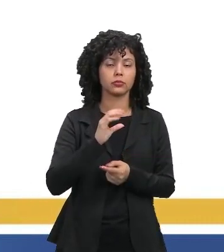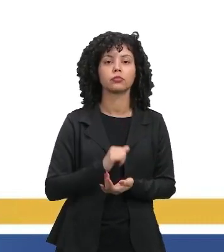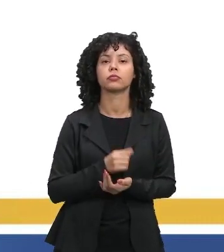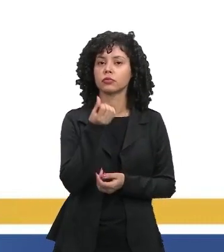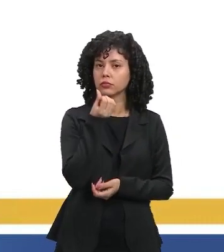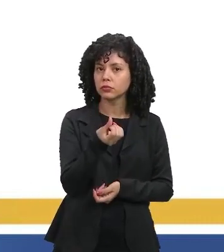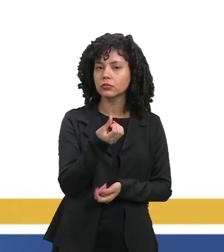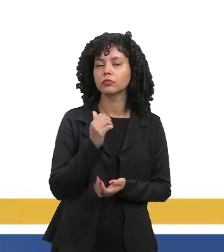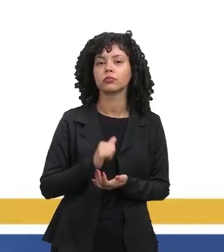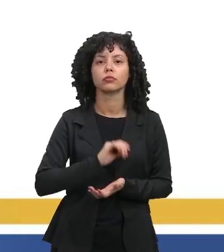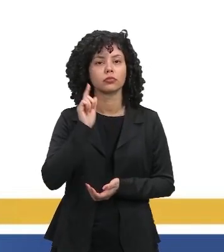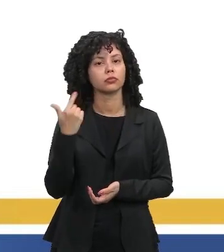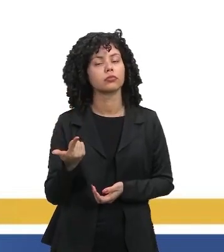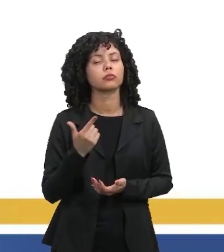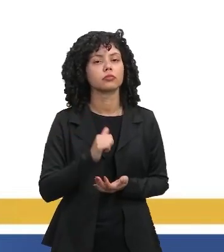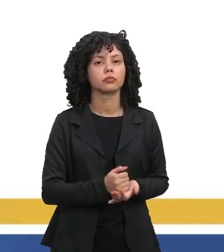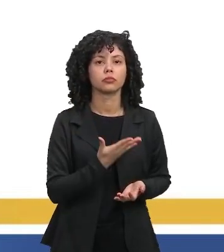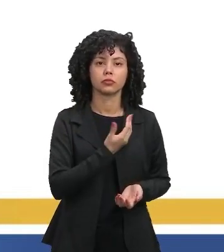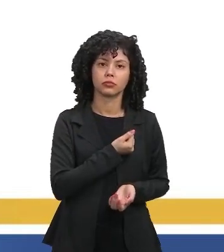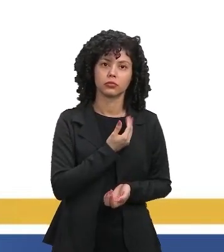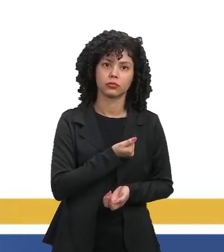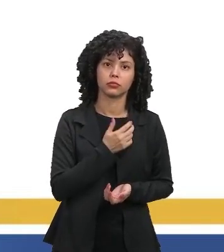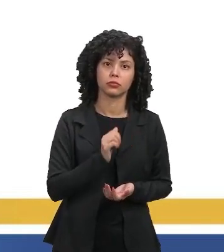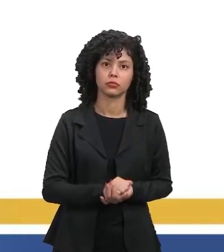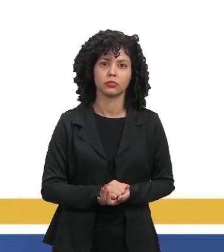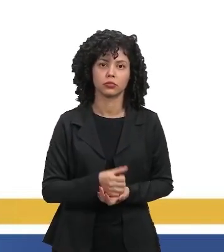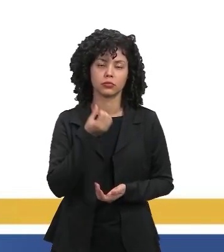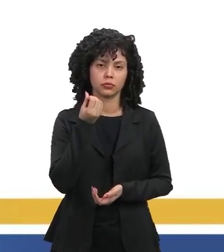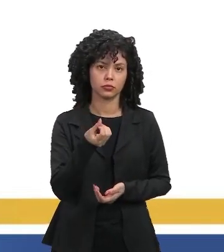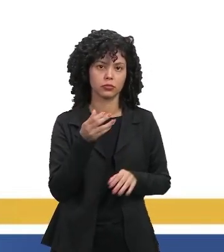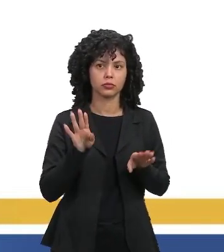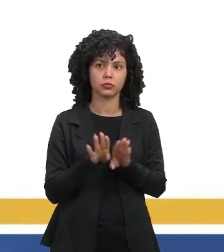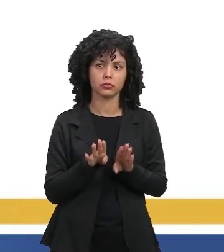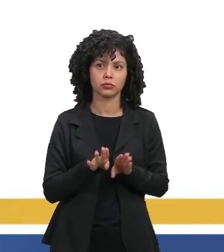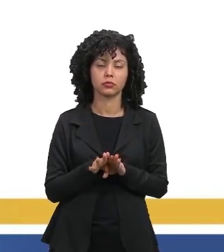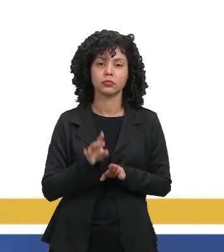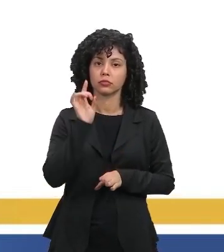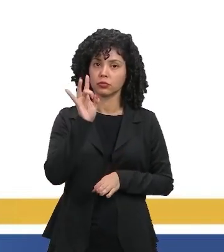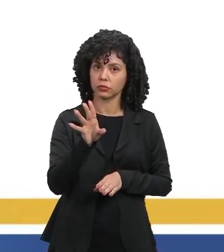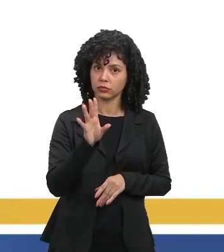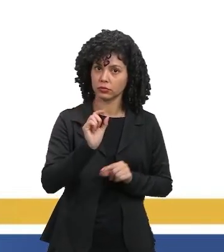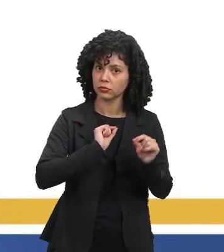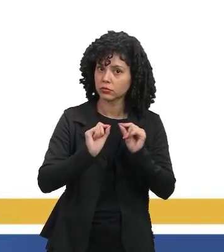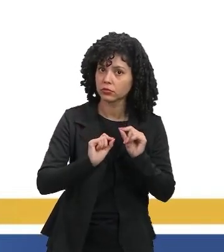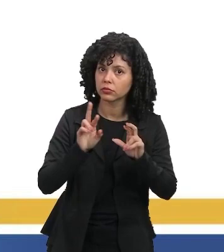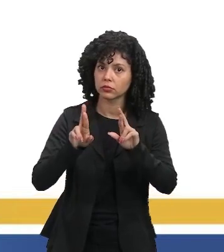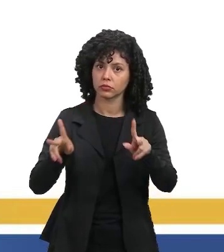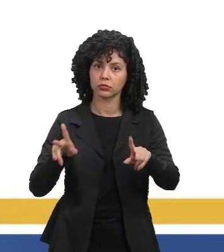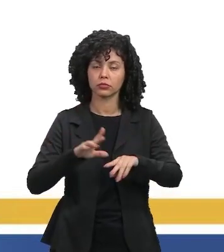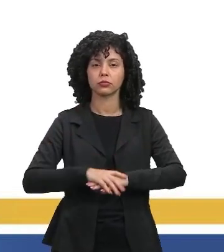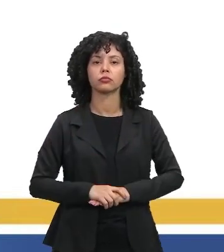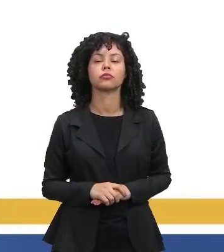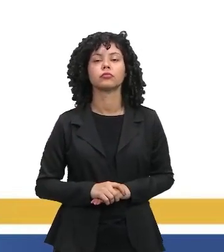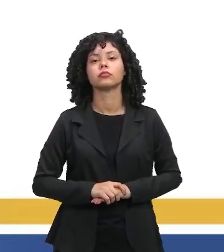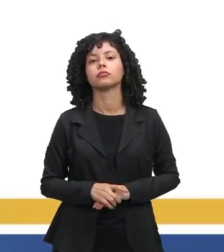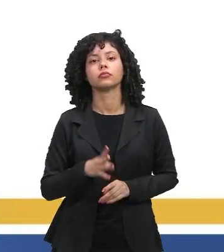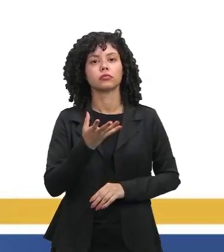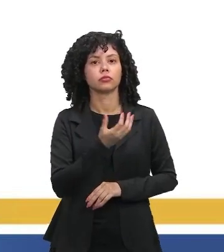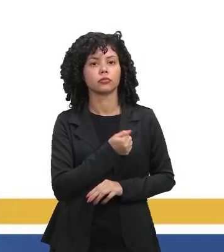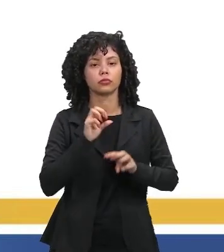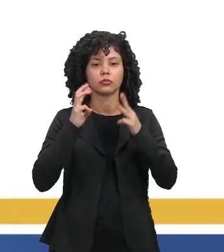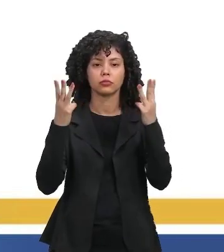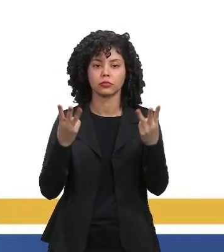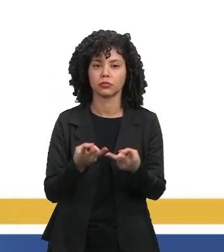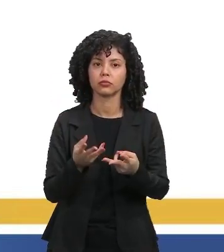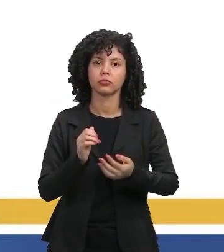6 e outro carbono com o número atômico 6 também, ó. Só que o que é que difere entre os dois? É o número de